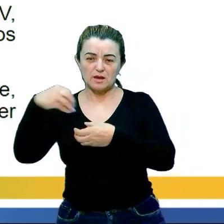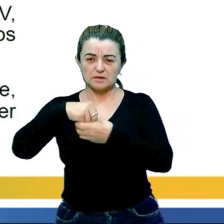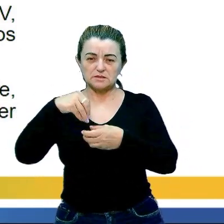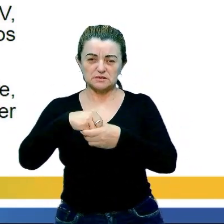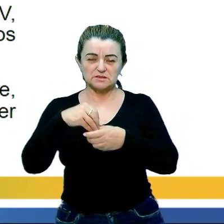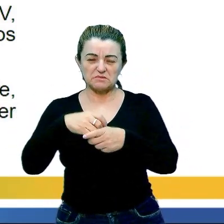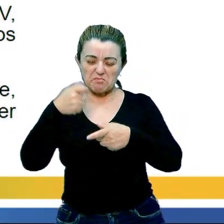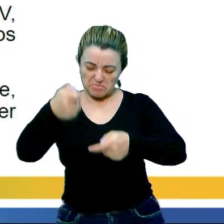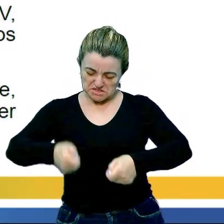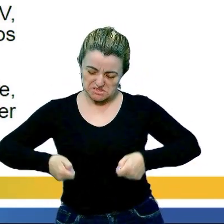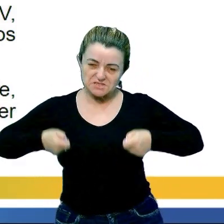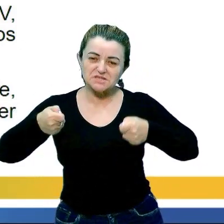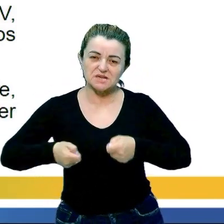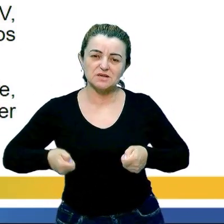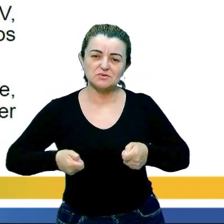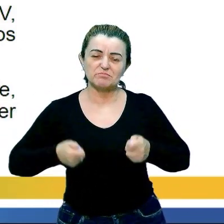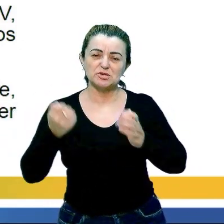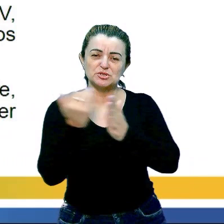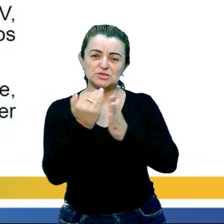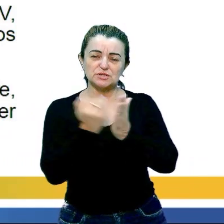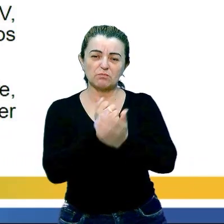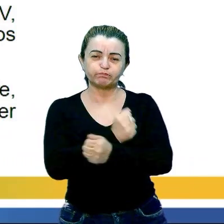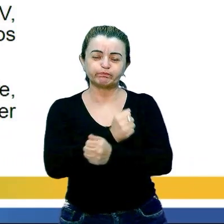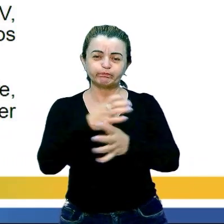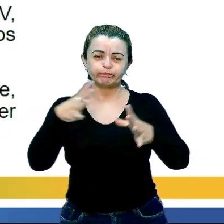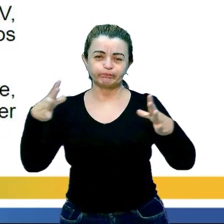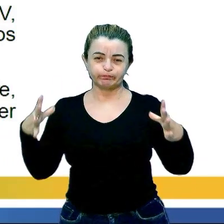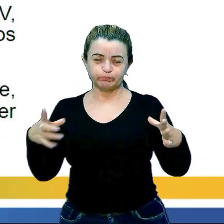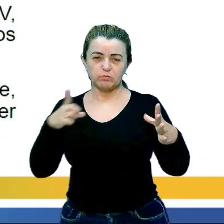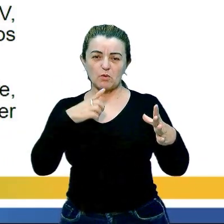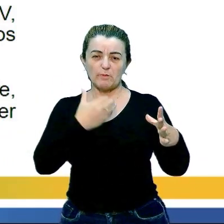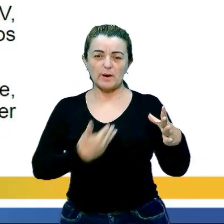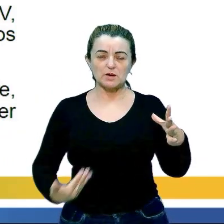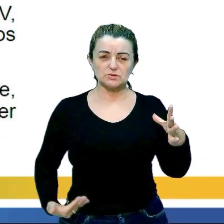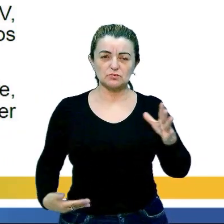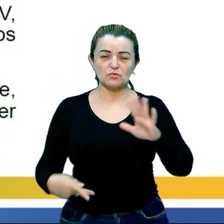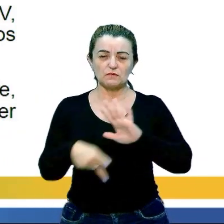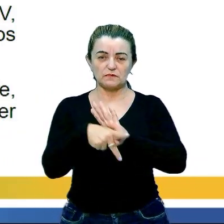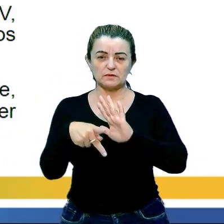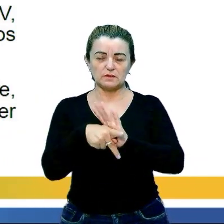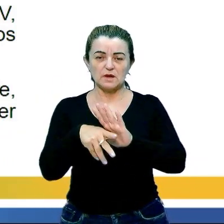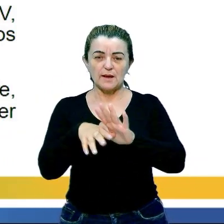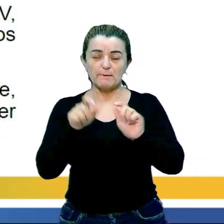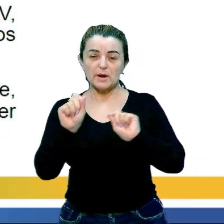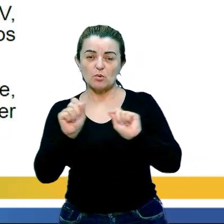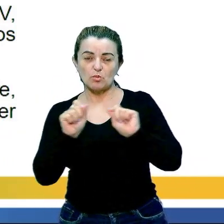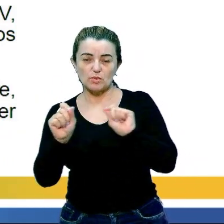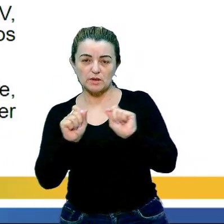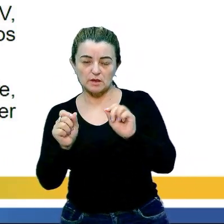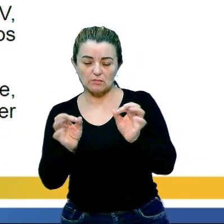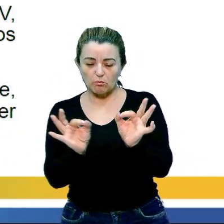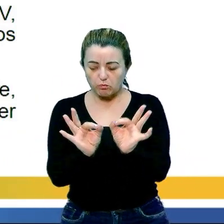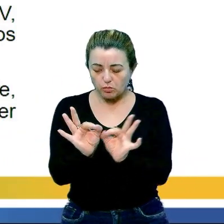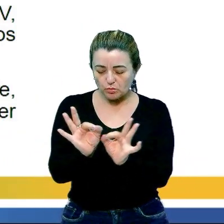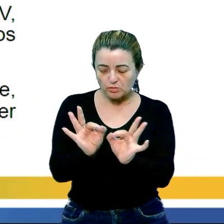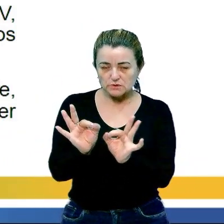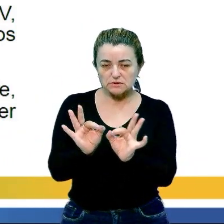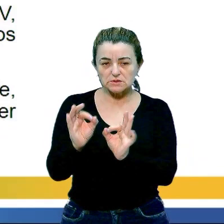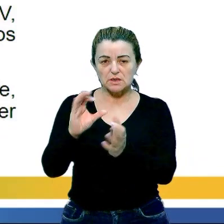exigiram medidas expansionistas por parte do governo para estabilizar colônias